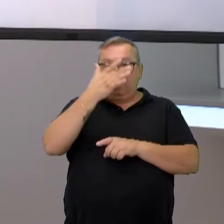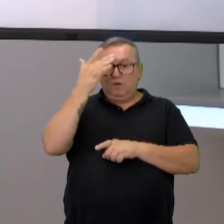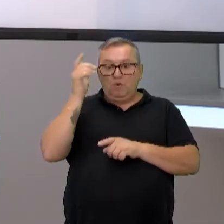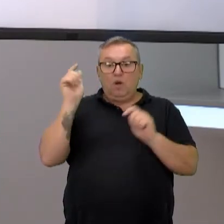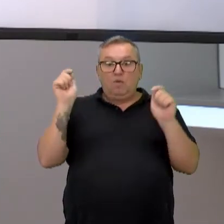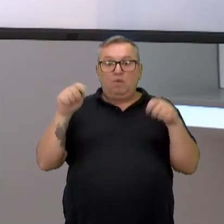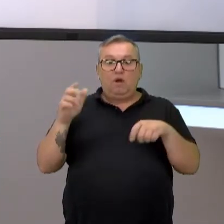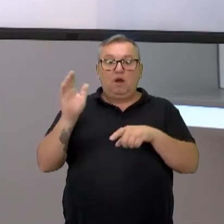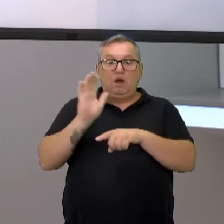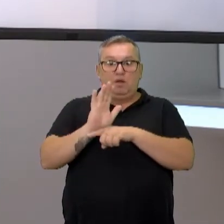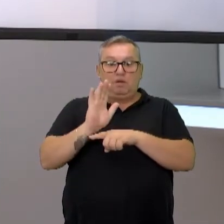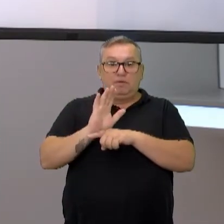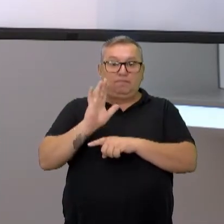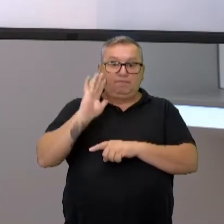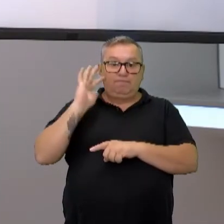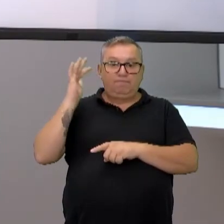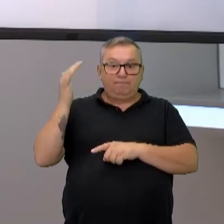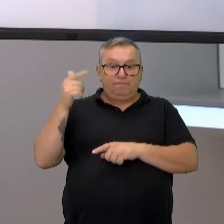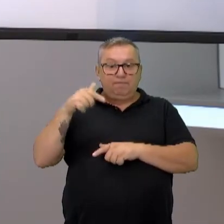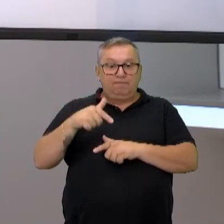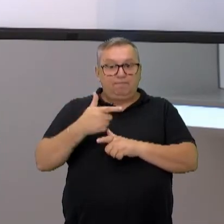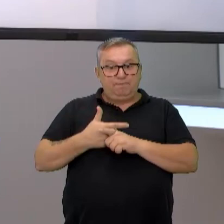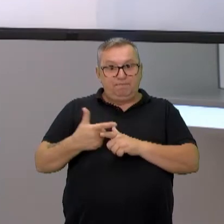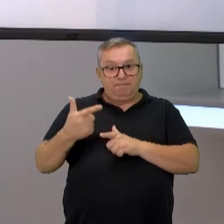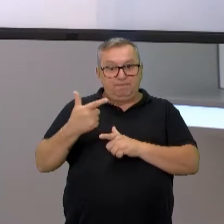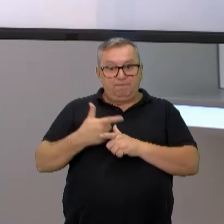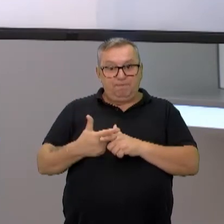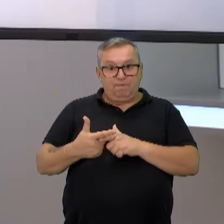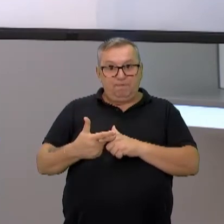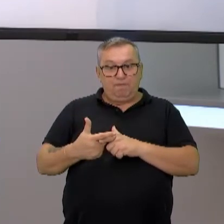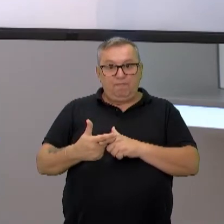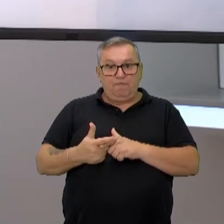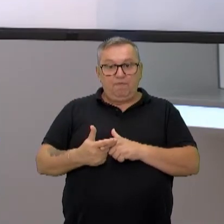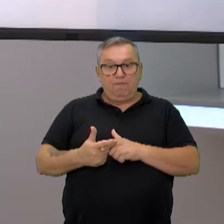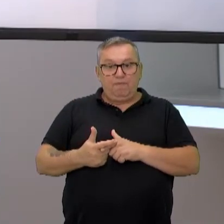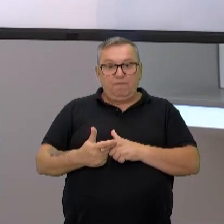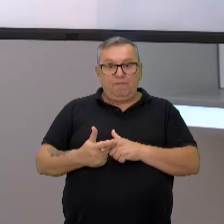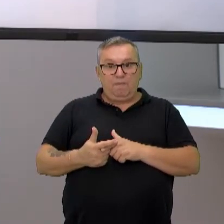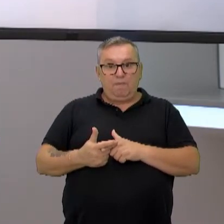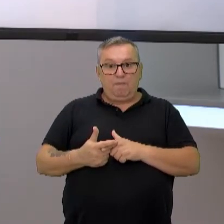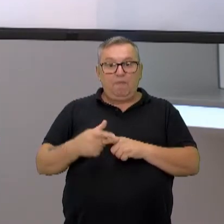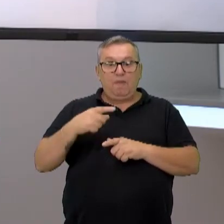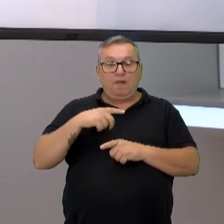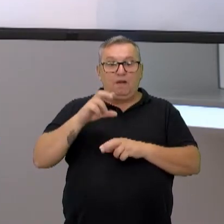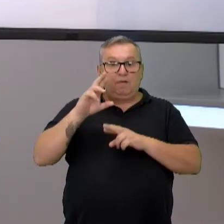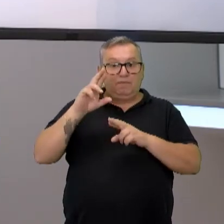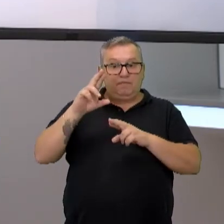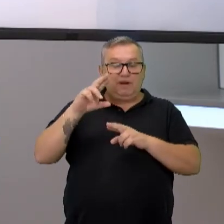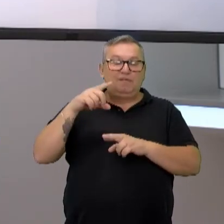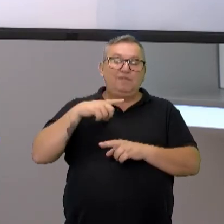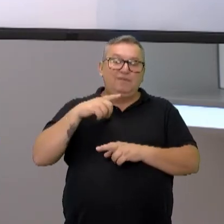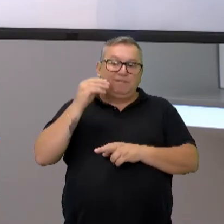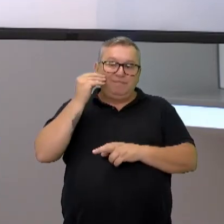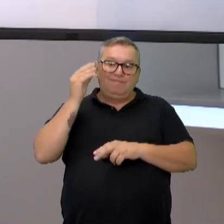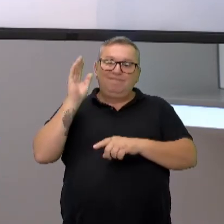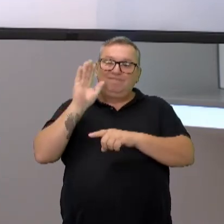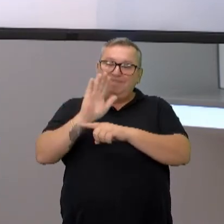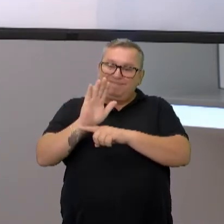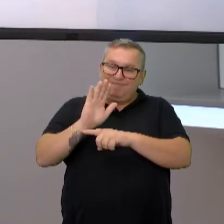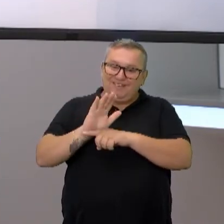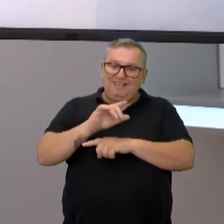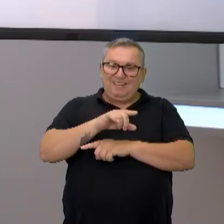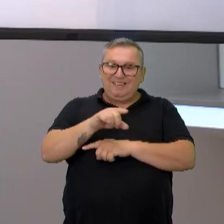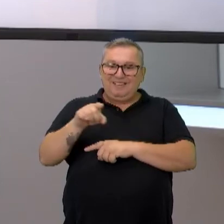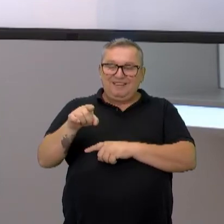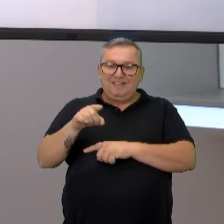pode ajudar na resolução desse problema. Então, gente, eu espero que eu tenha ajudado vocês, tá?